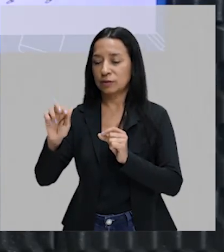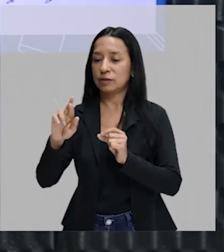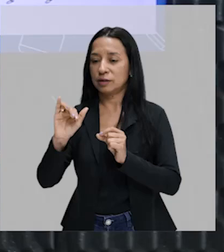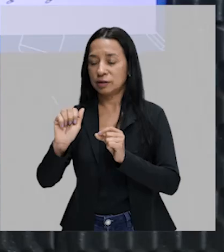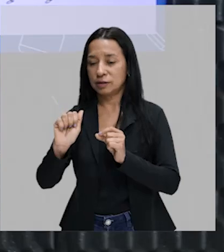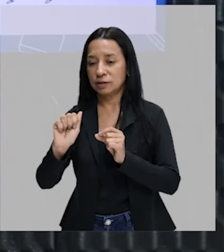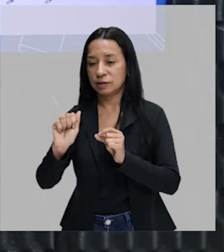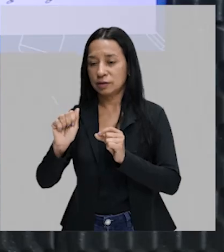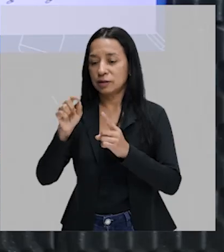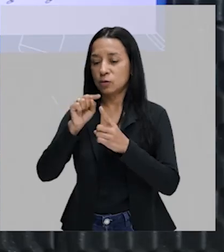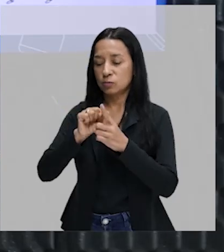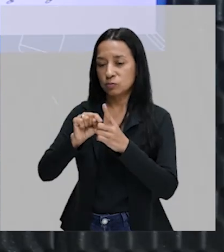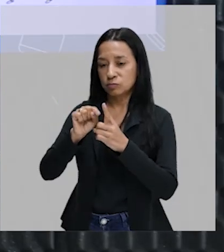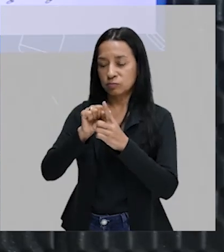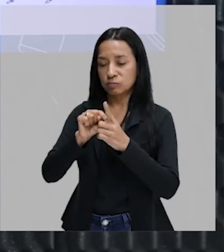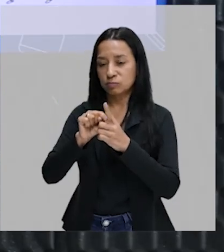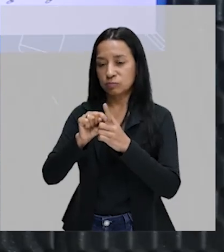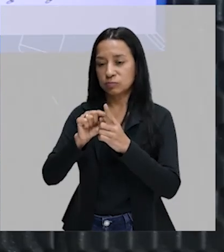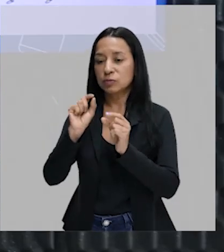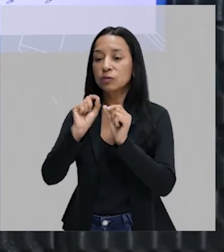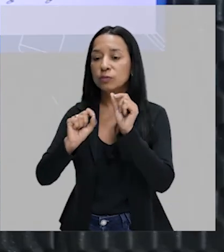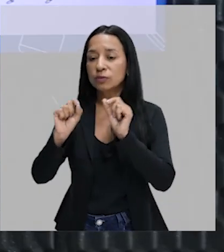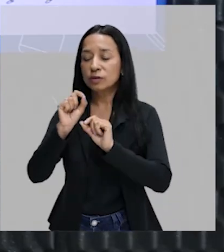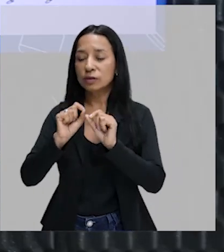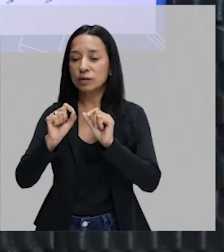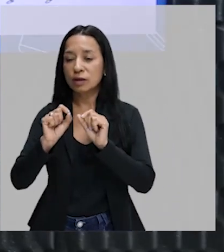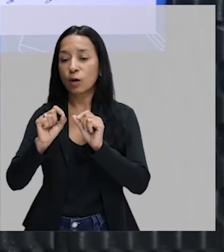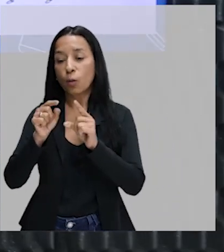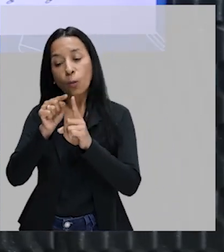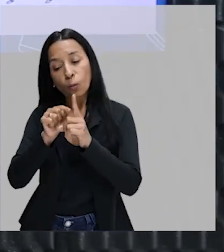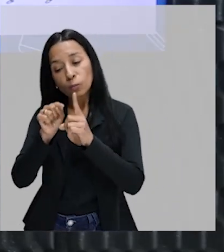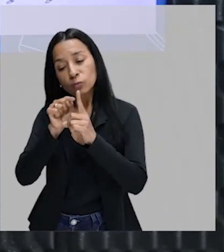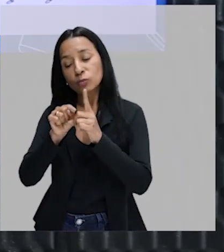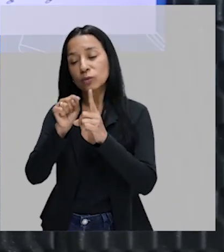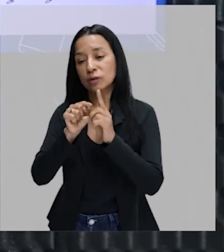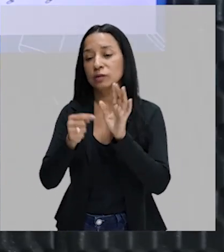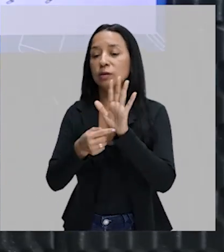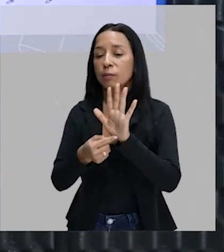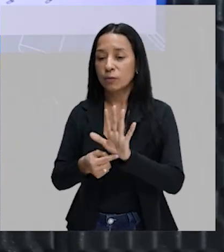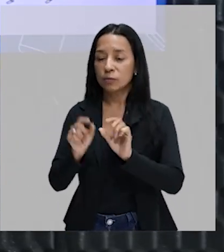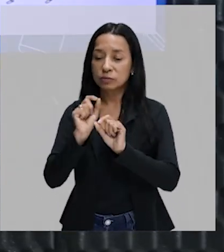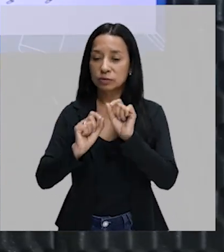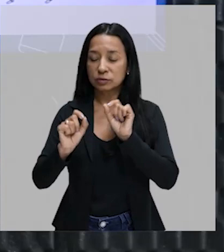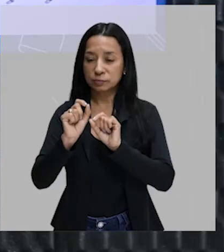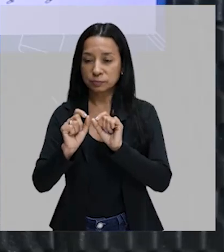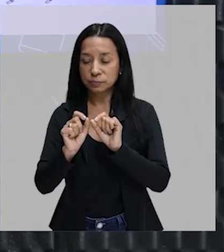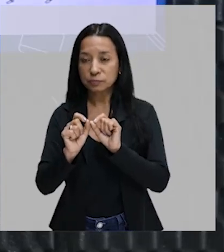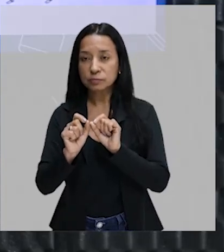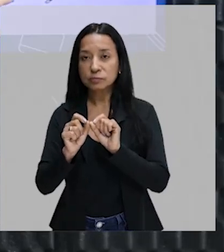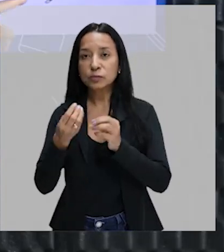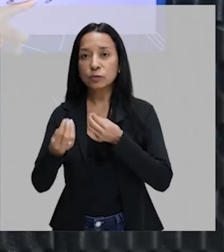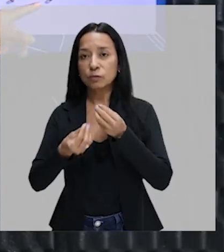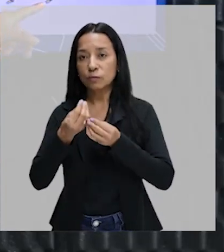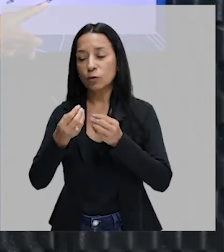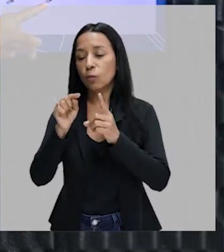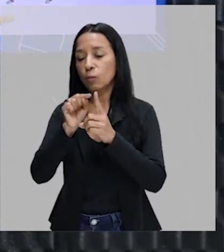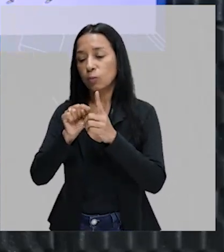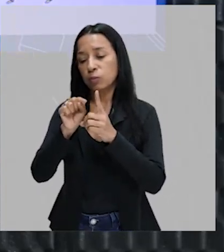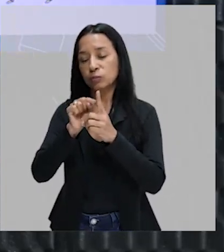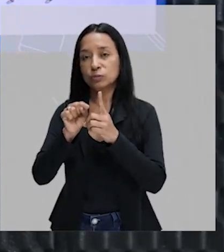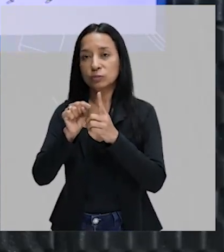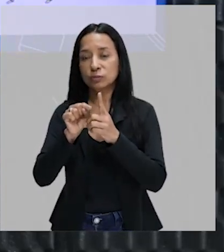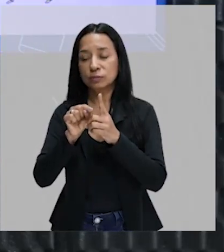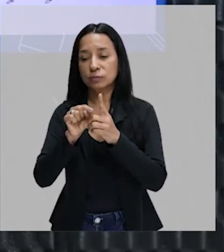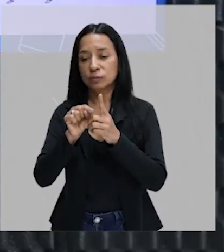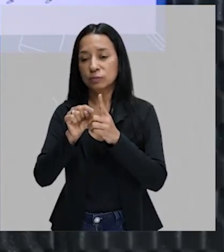o guarda-chuvinha dela, né, a umbela, ela é ondulada. Isso mostra que, como o núcleo dessa